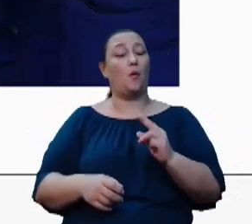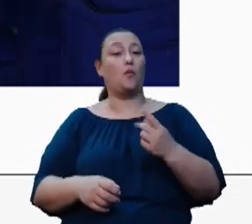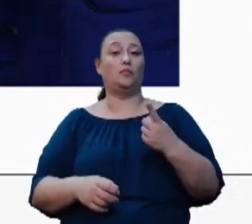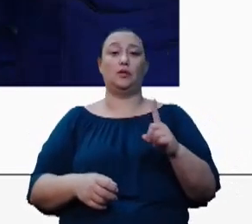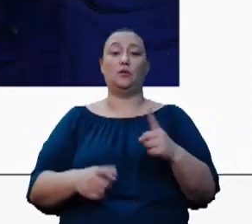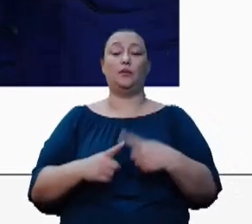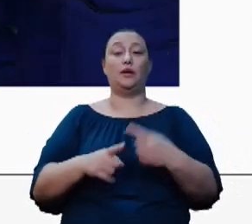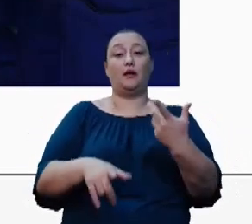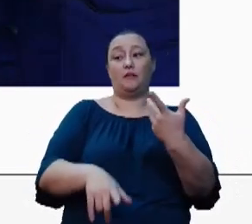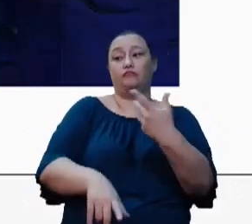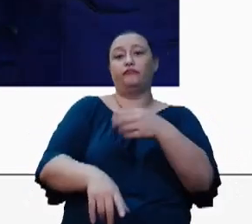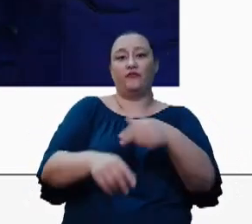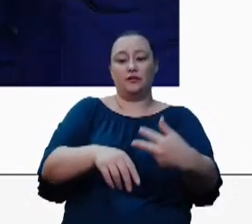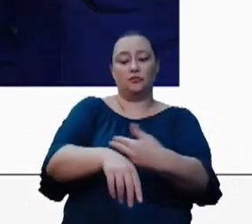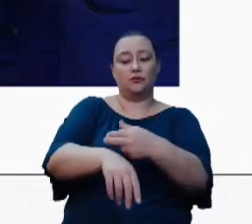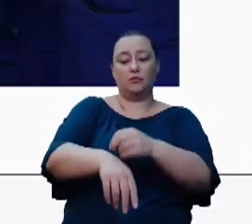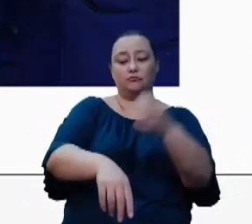a bomba de baclofeno.